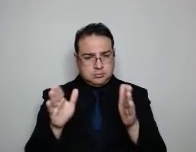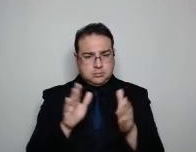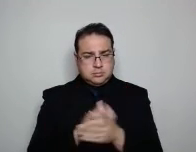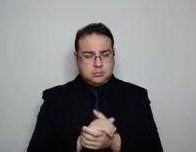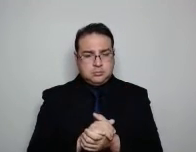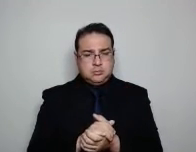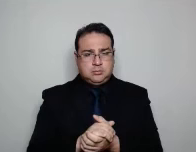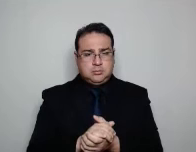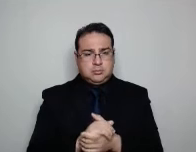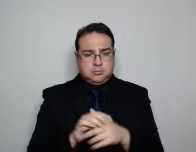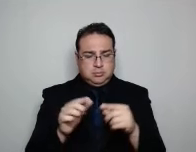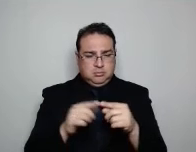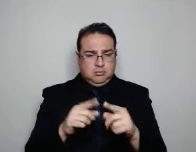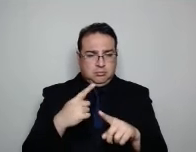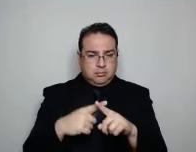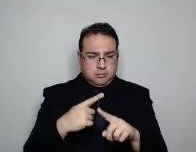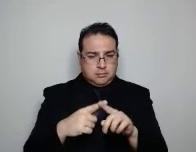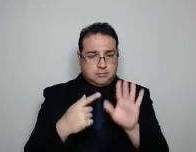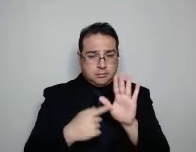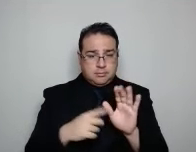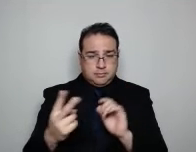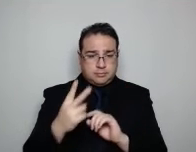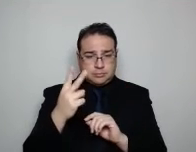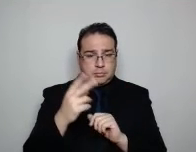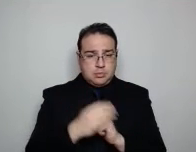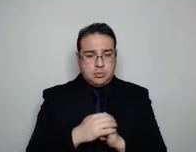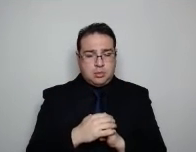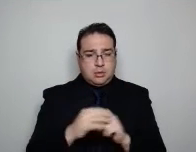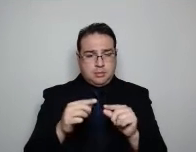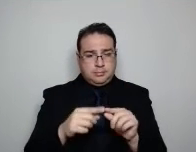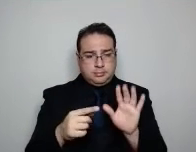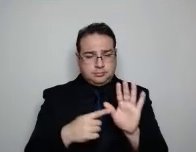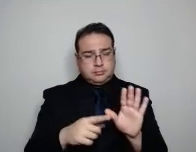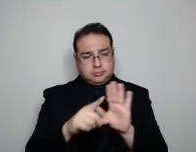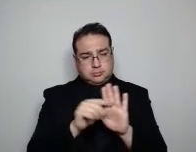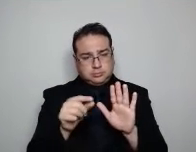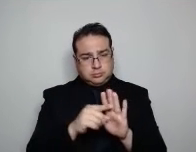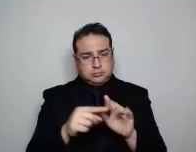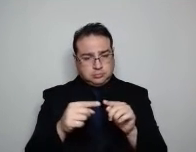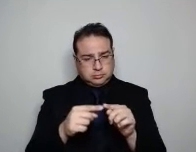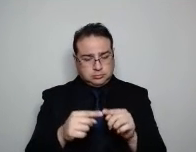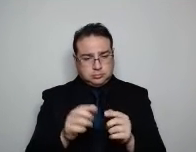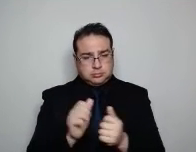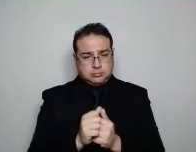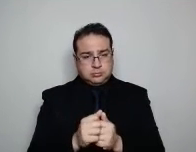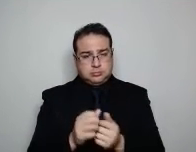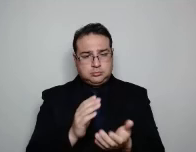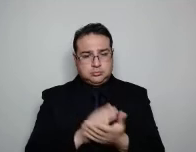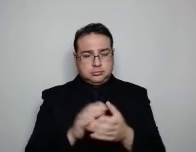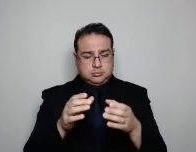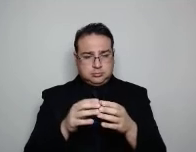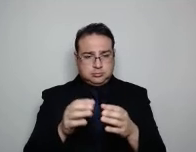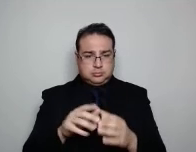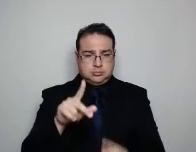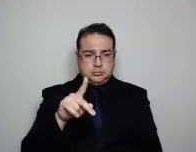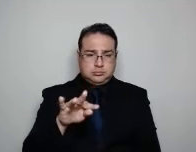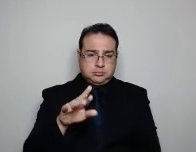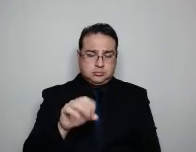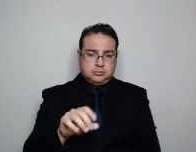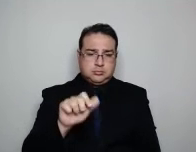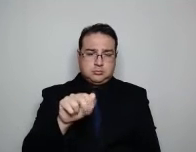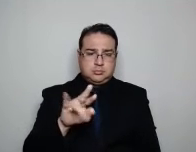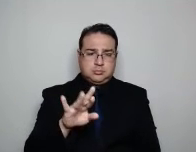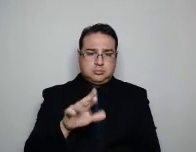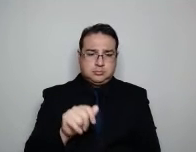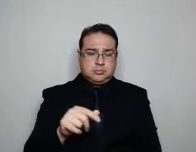proporcionalidade e razoabilidade do valor a ser arbitrado e concedido em favor do patrono da autora. Nesse